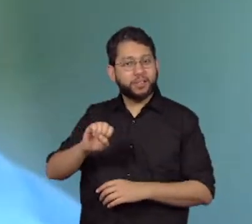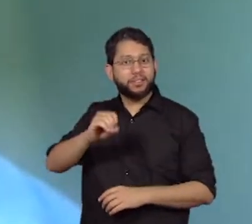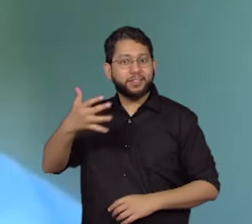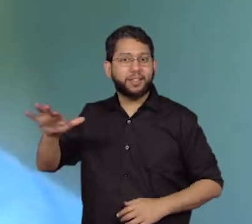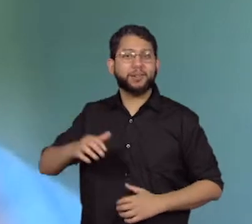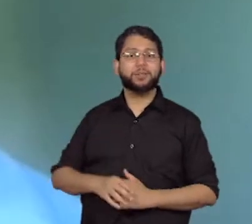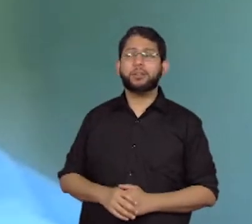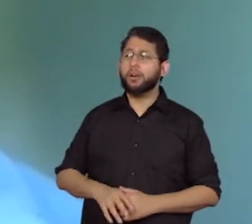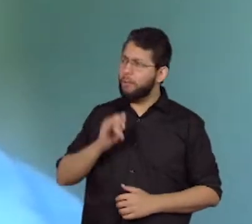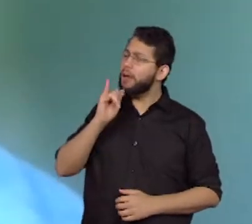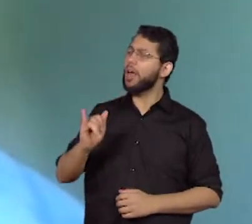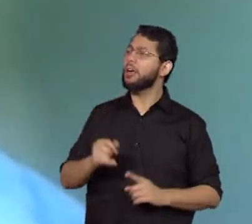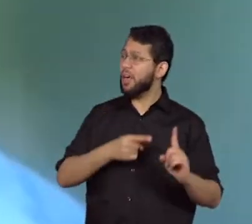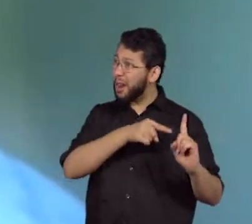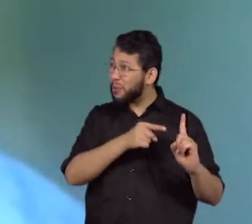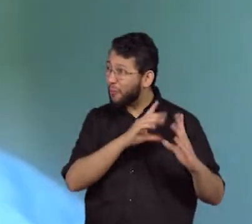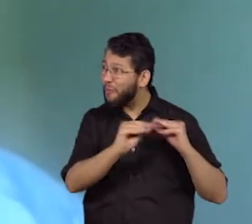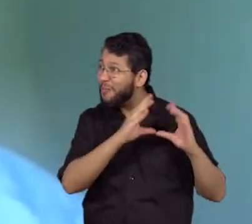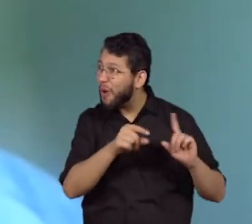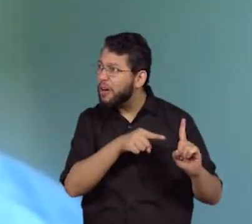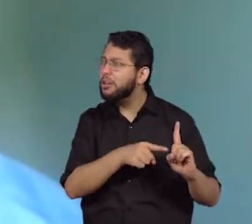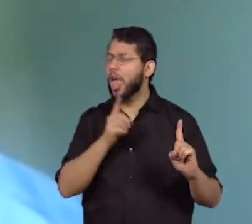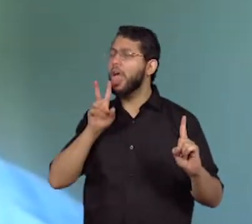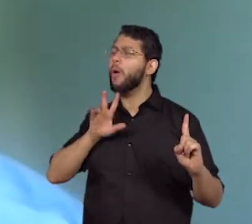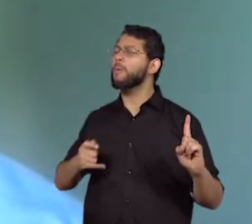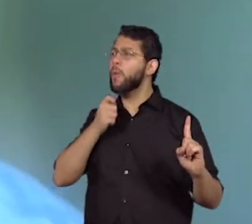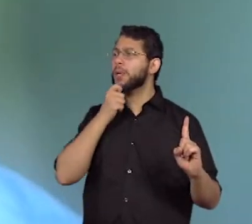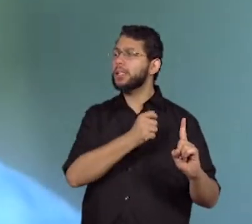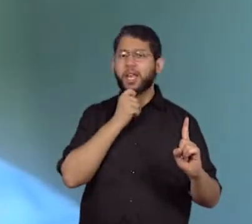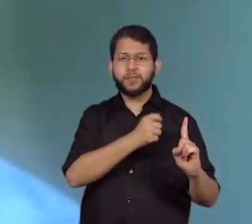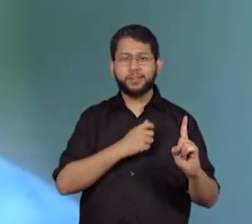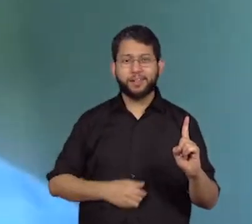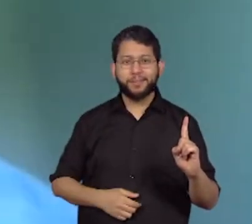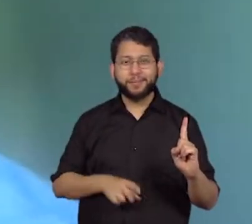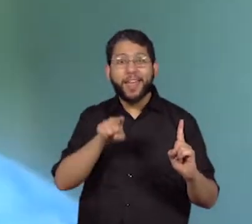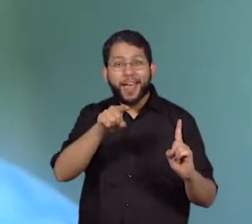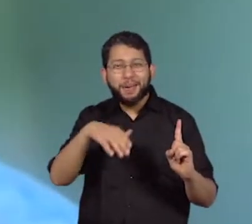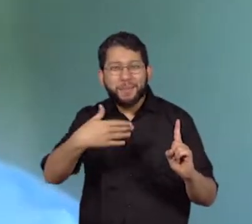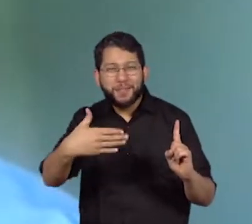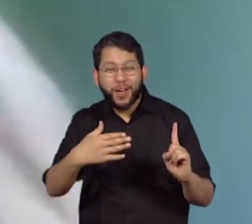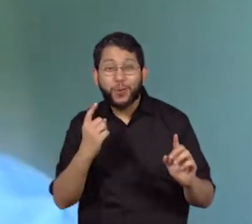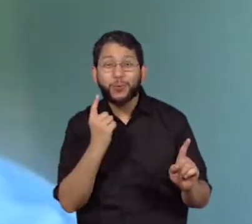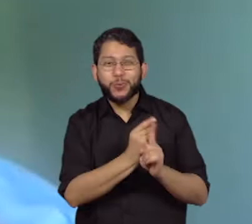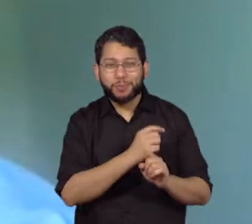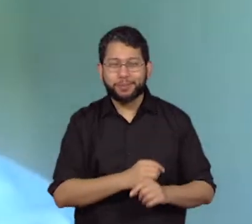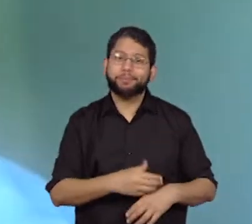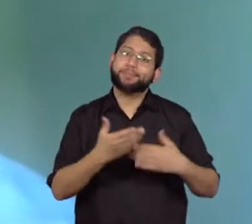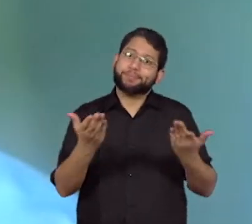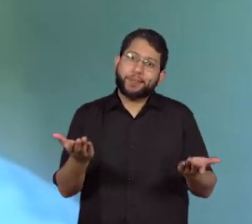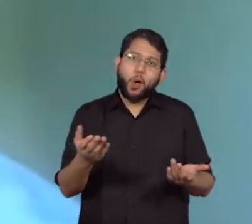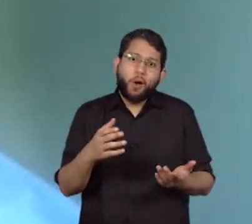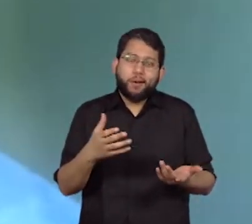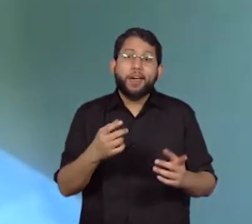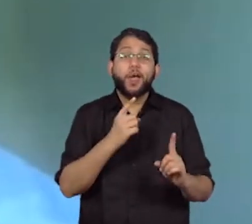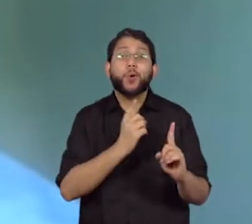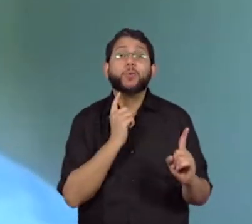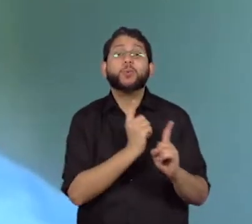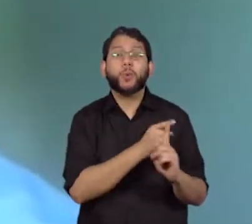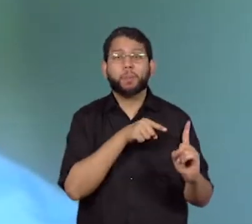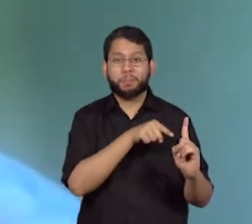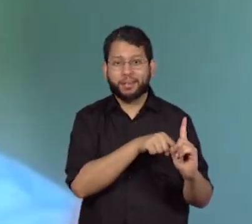grisalhos e olhos azuis. Eu vou falar com esse cara aí. Descobri que ele estava, ó como o mundo é pequeno, que ele